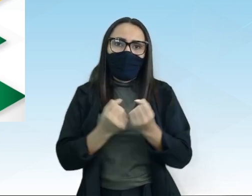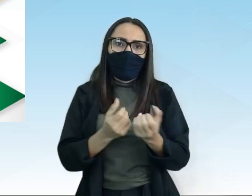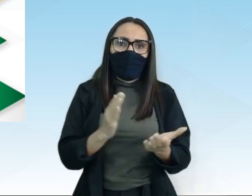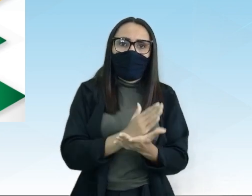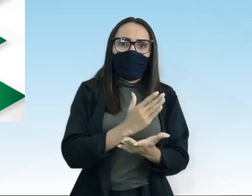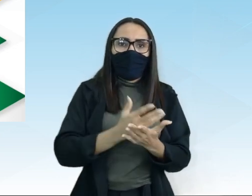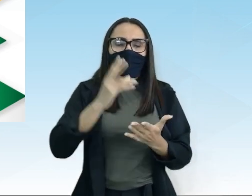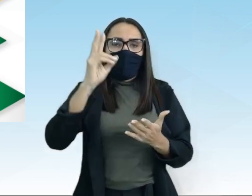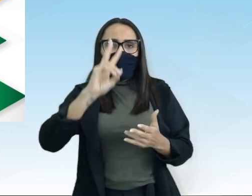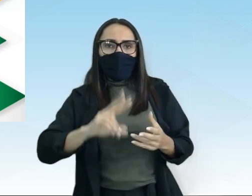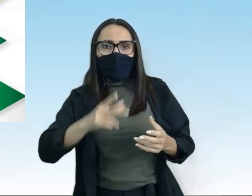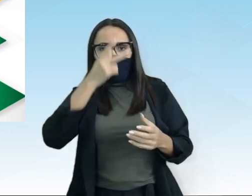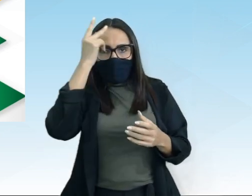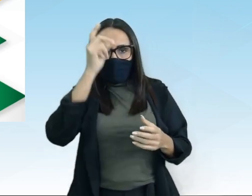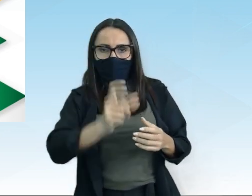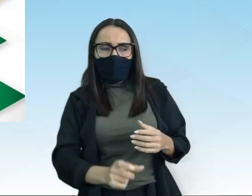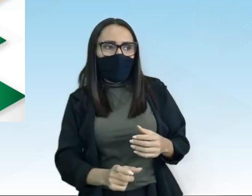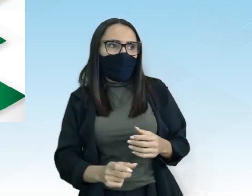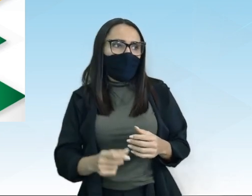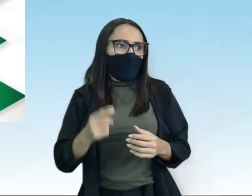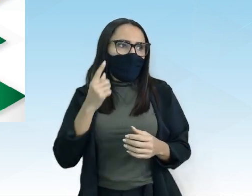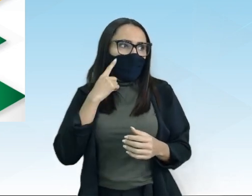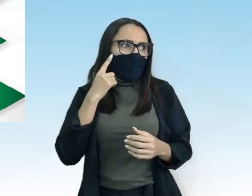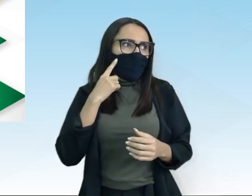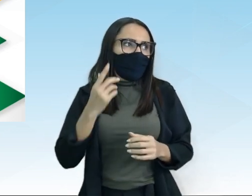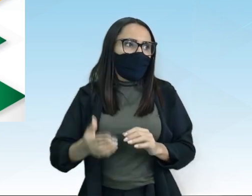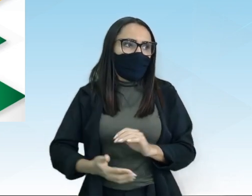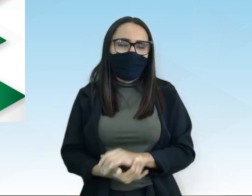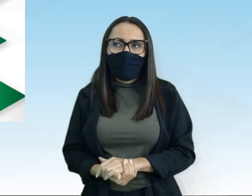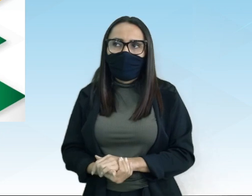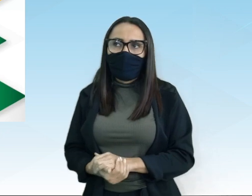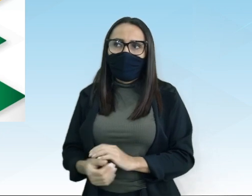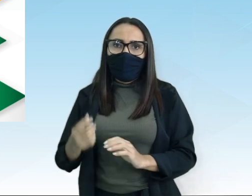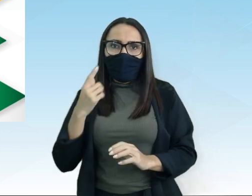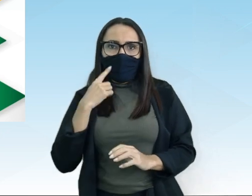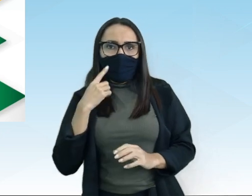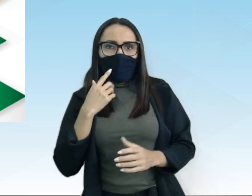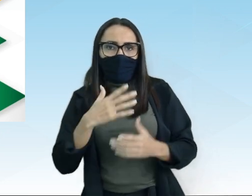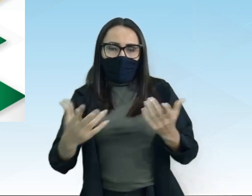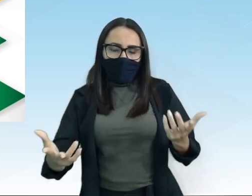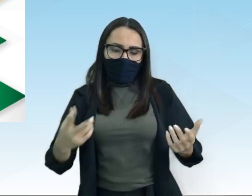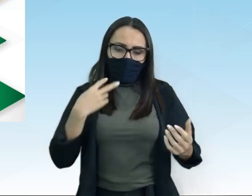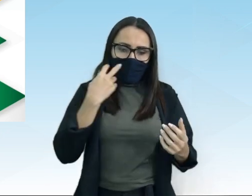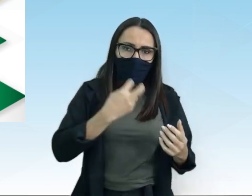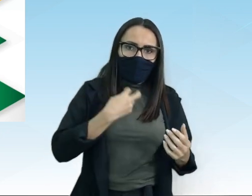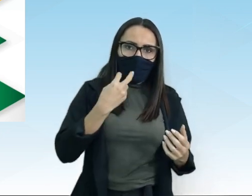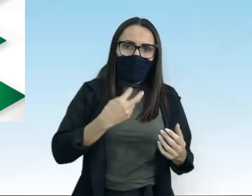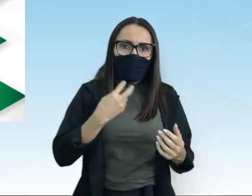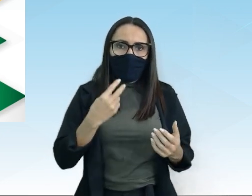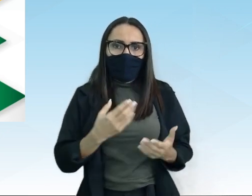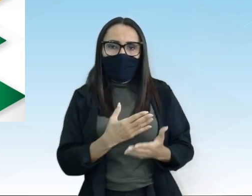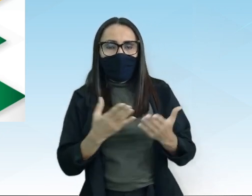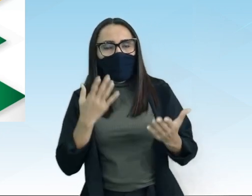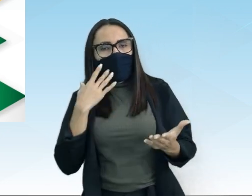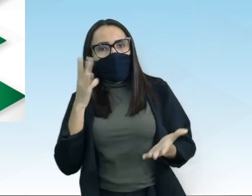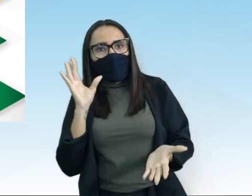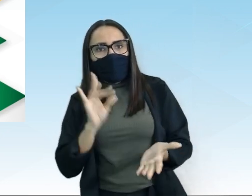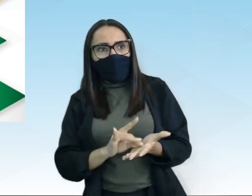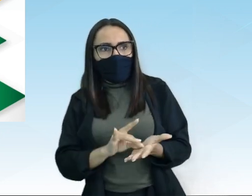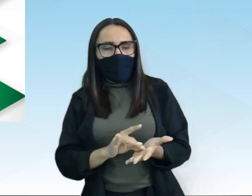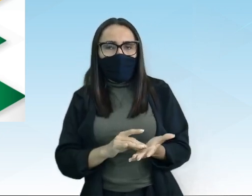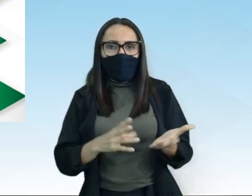vezes, as pessoas tendem a achar essa questão de que a oralidade seria justamente uma